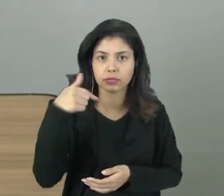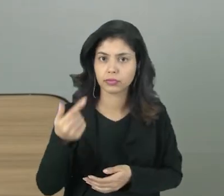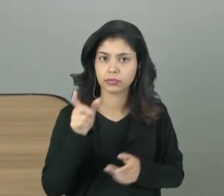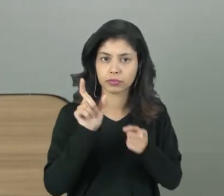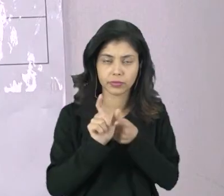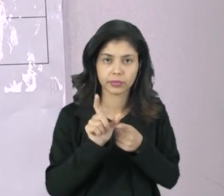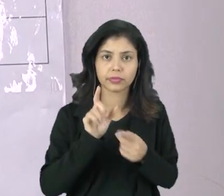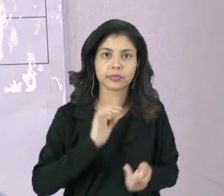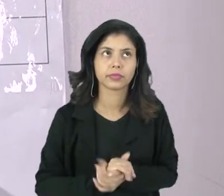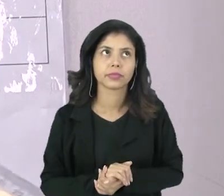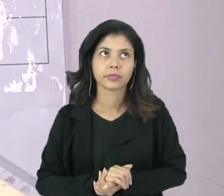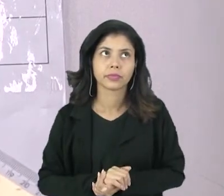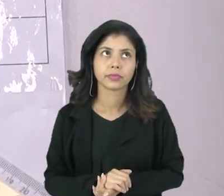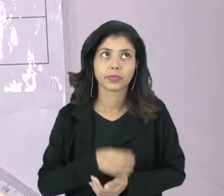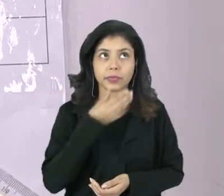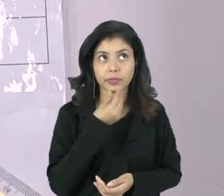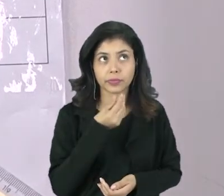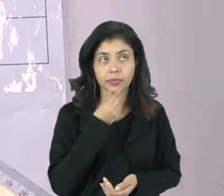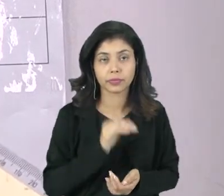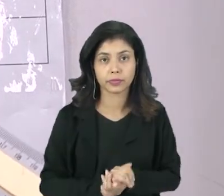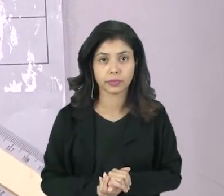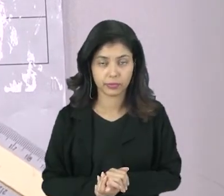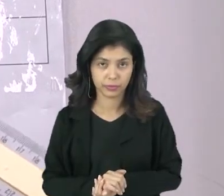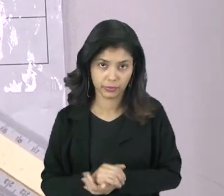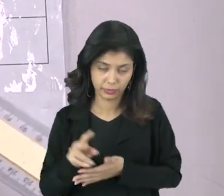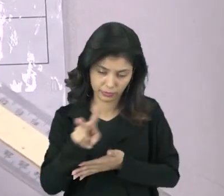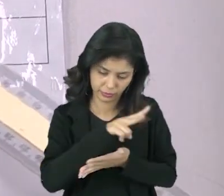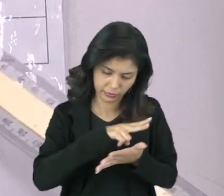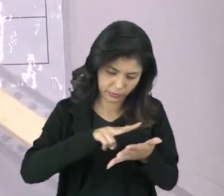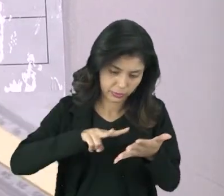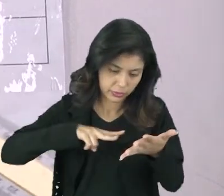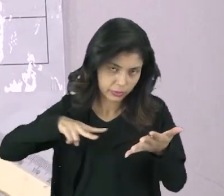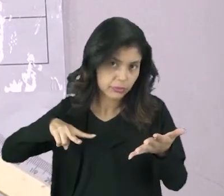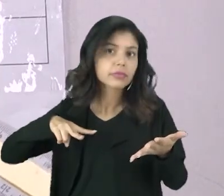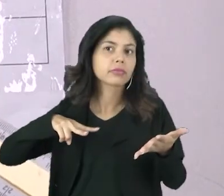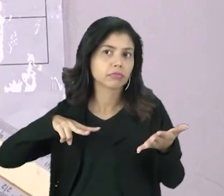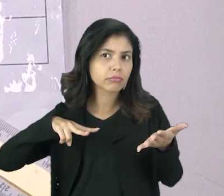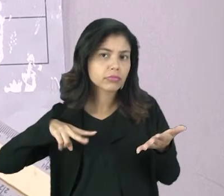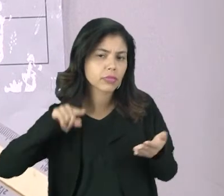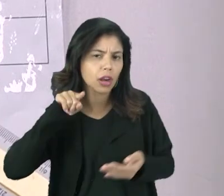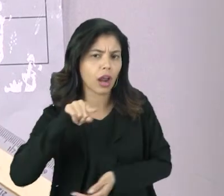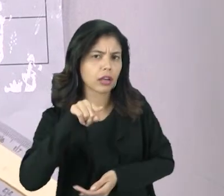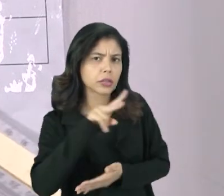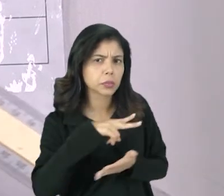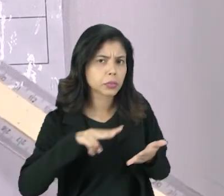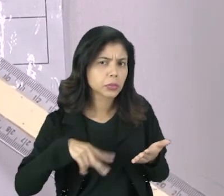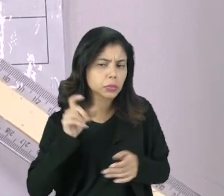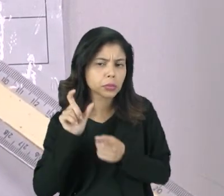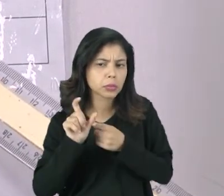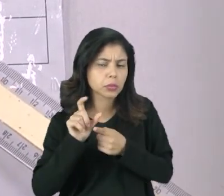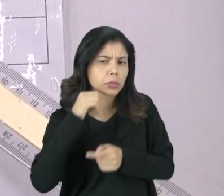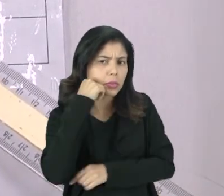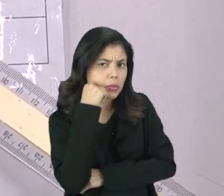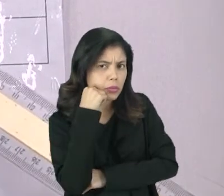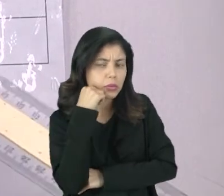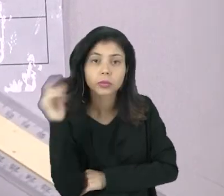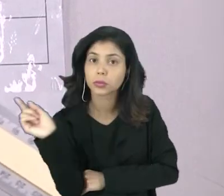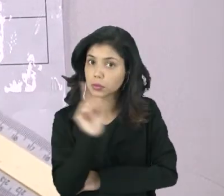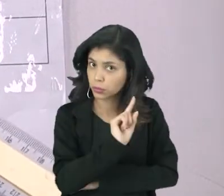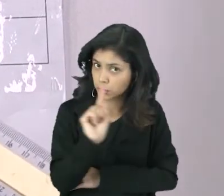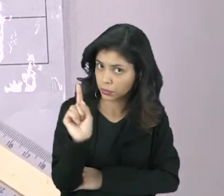para a próxima palavra O menino está o lindo Esta palavra é luz lendo